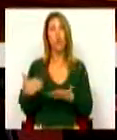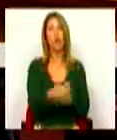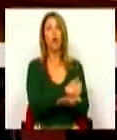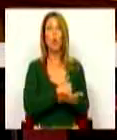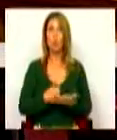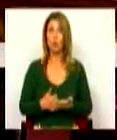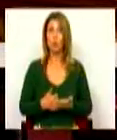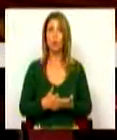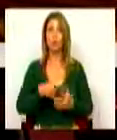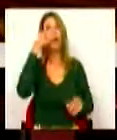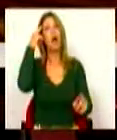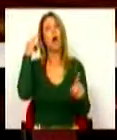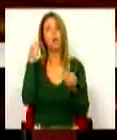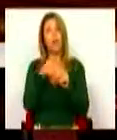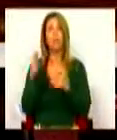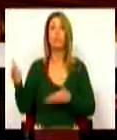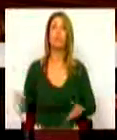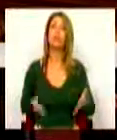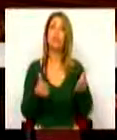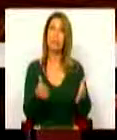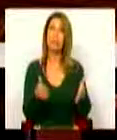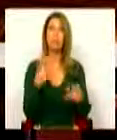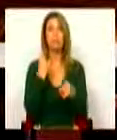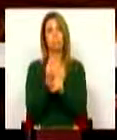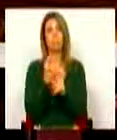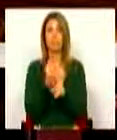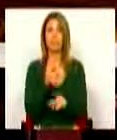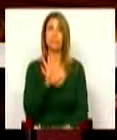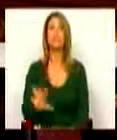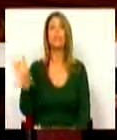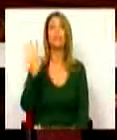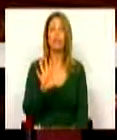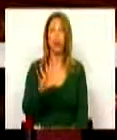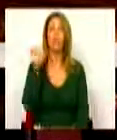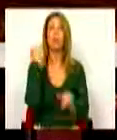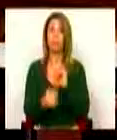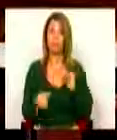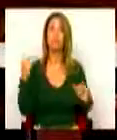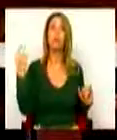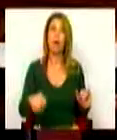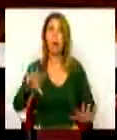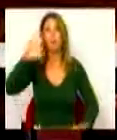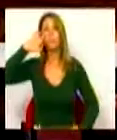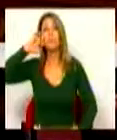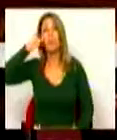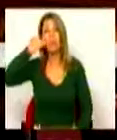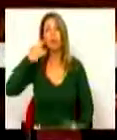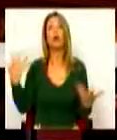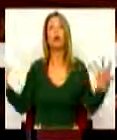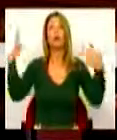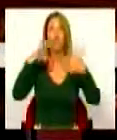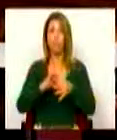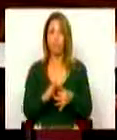em objetivos estratégicos e, desse modo, corre o risco de prejudicar a